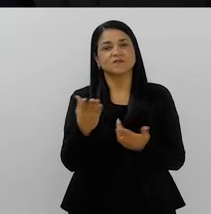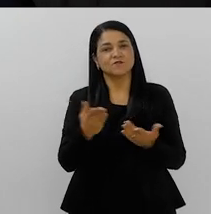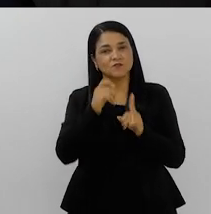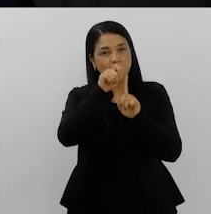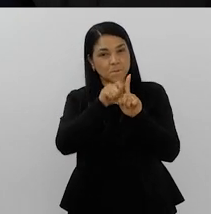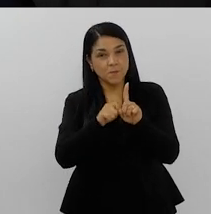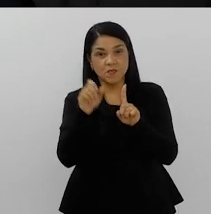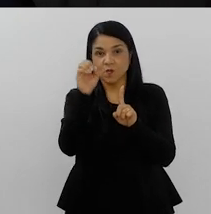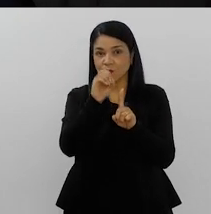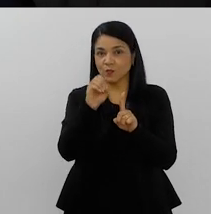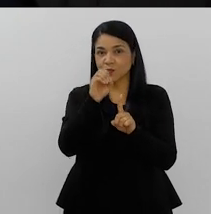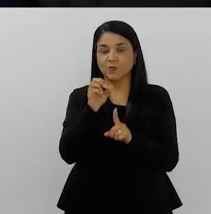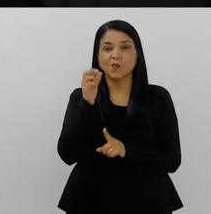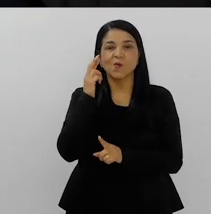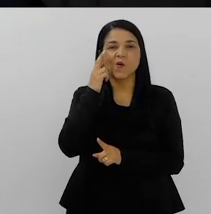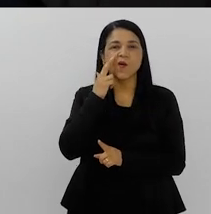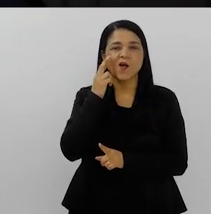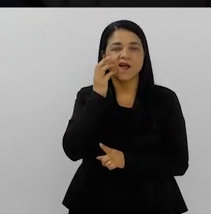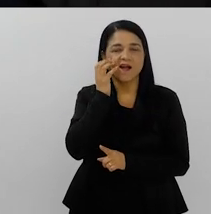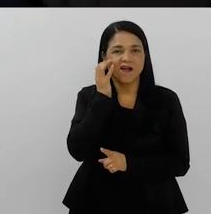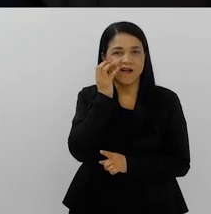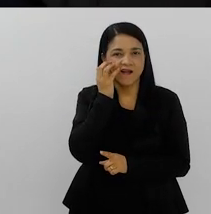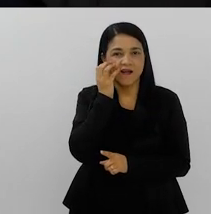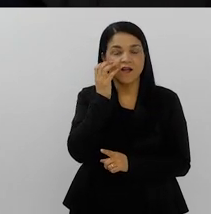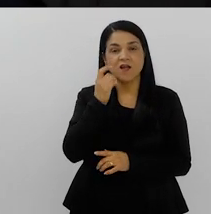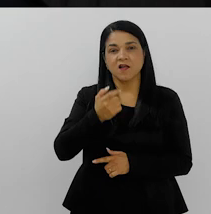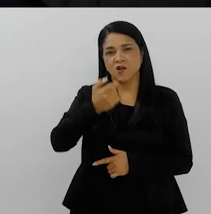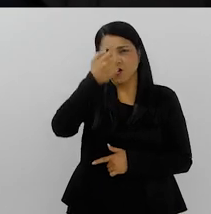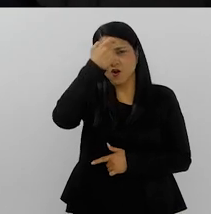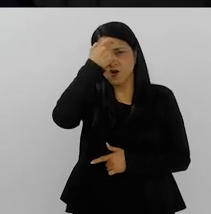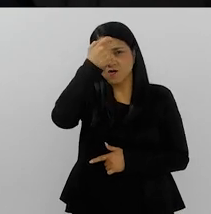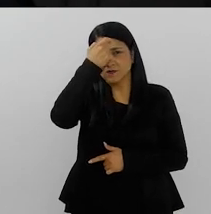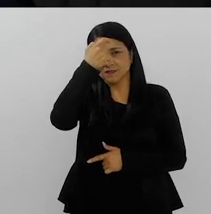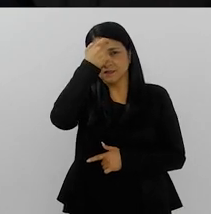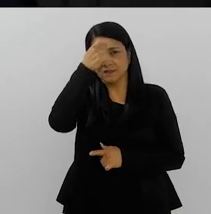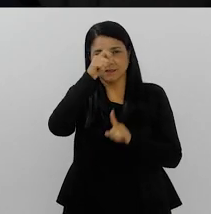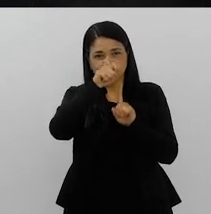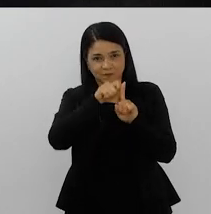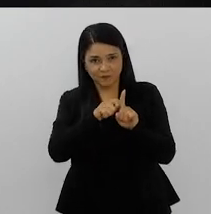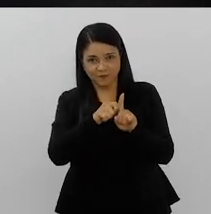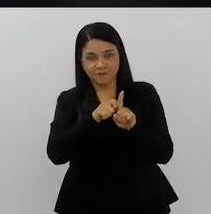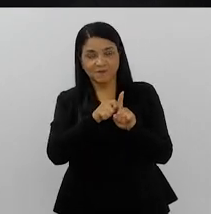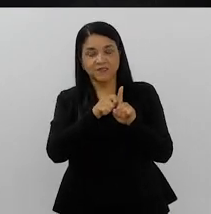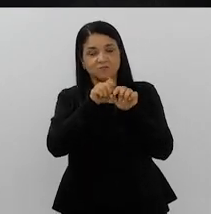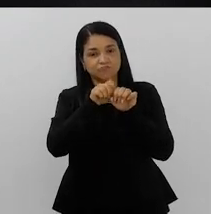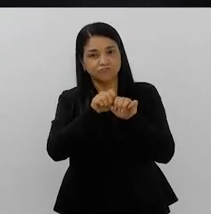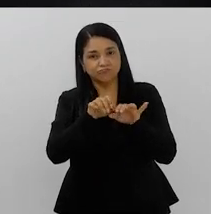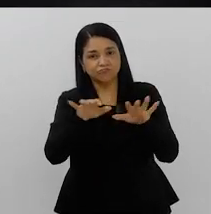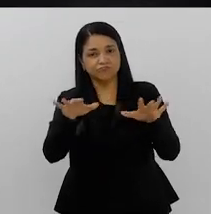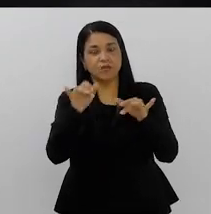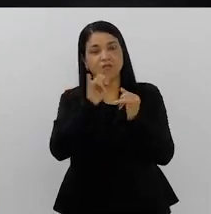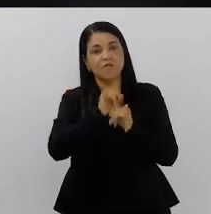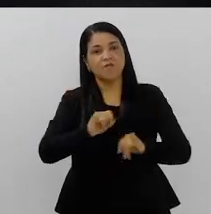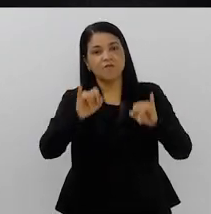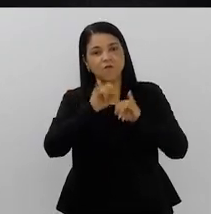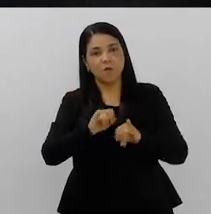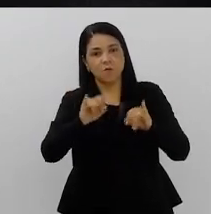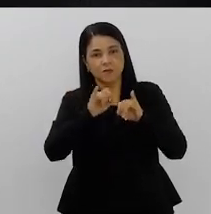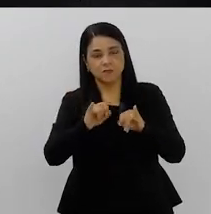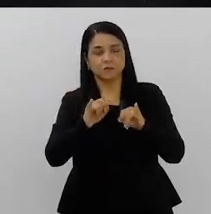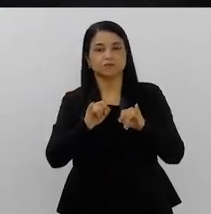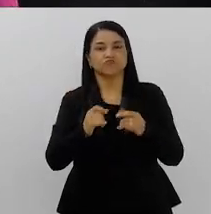né estamos no mês Outubro Rosa um mês de conscientização de desmistificação e informação